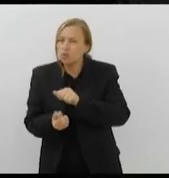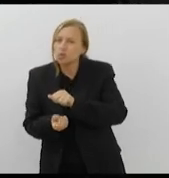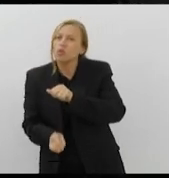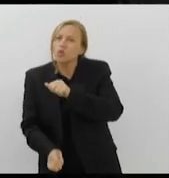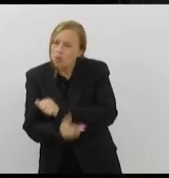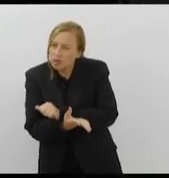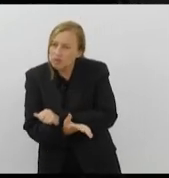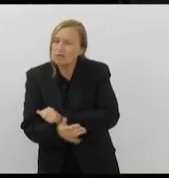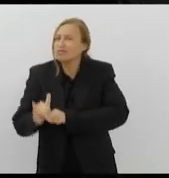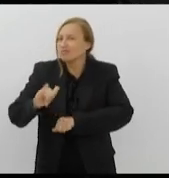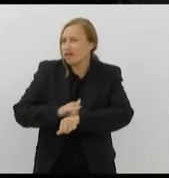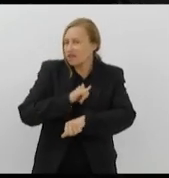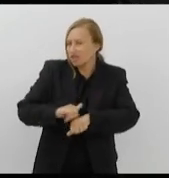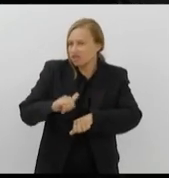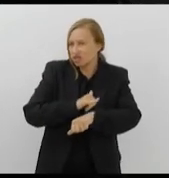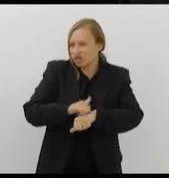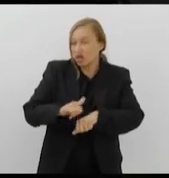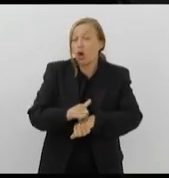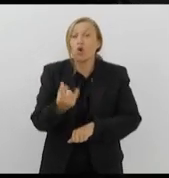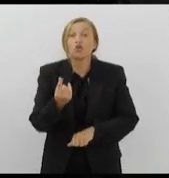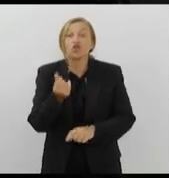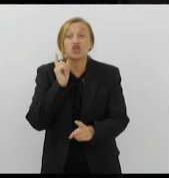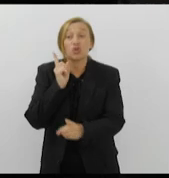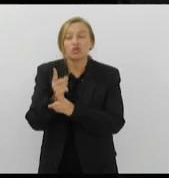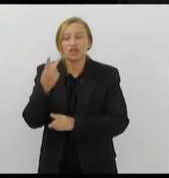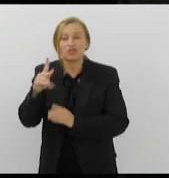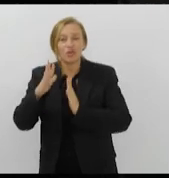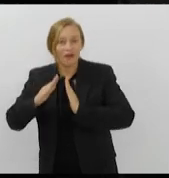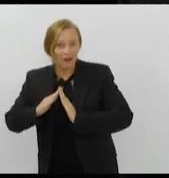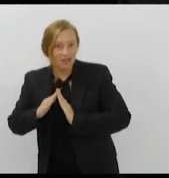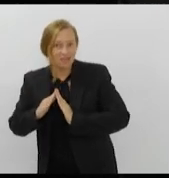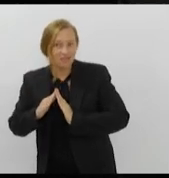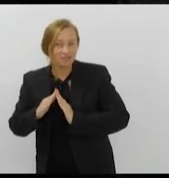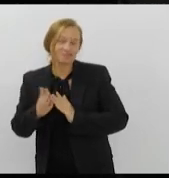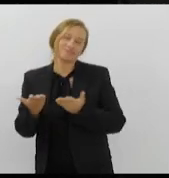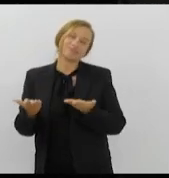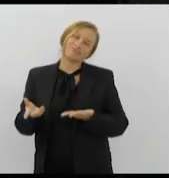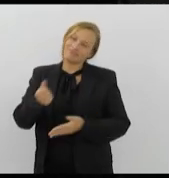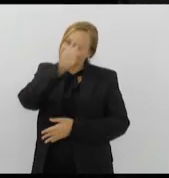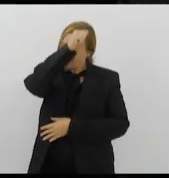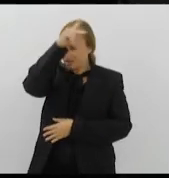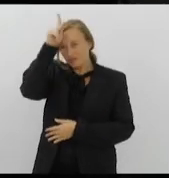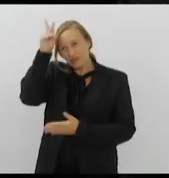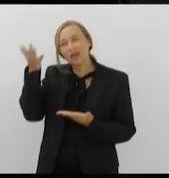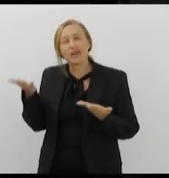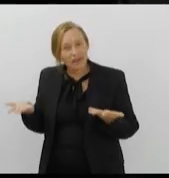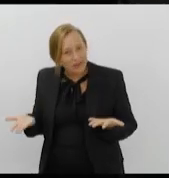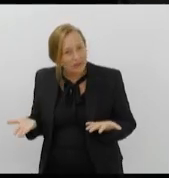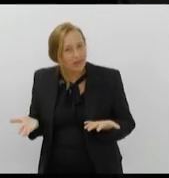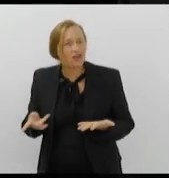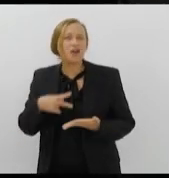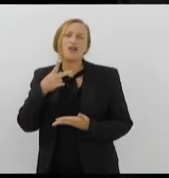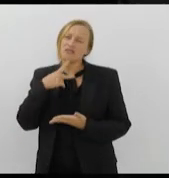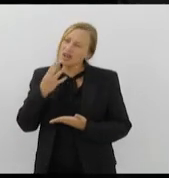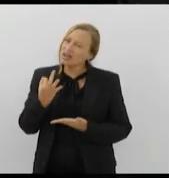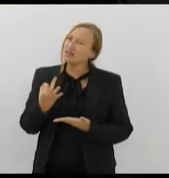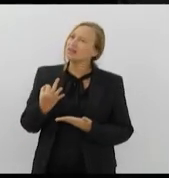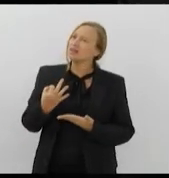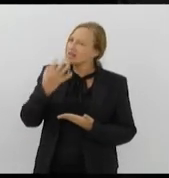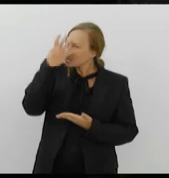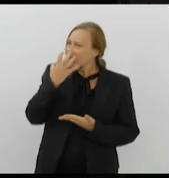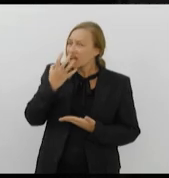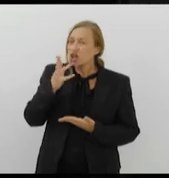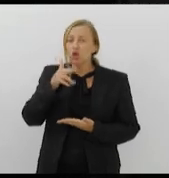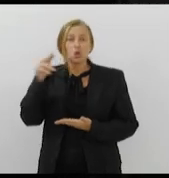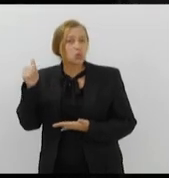sua lavagem de dinheiro, ao dinheiro encontrado na sua casa. Prefeita, vamos jogar limpo, prefeita. Coisa que a senhora nunca fez